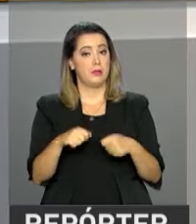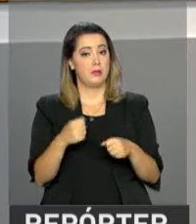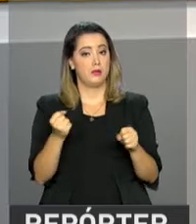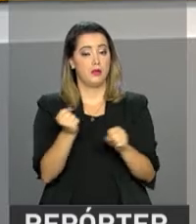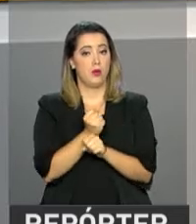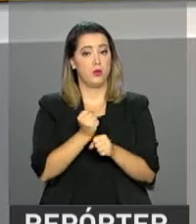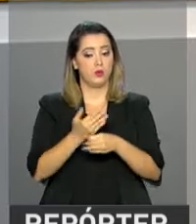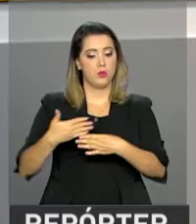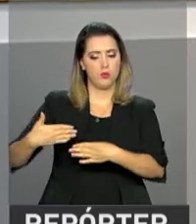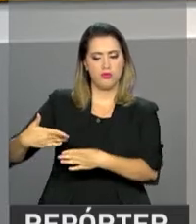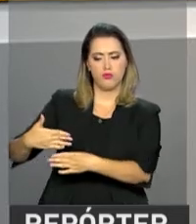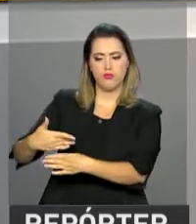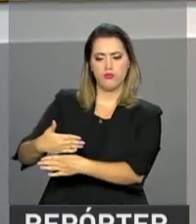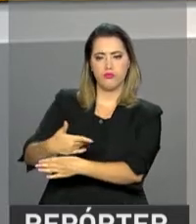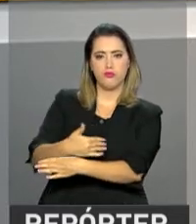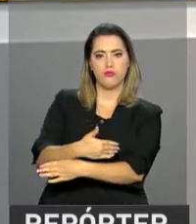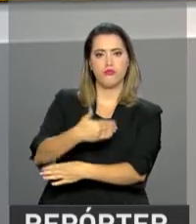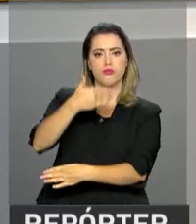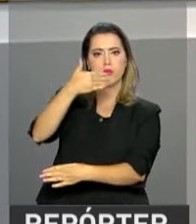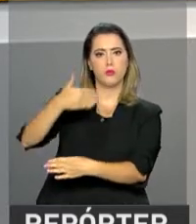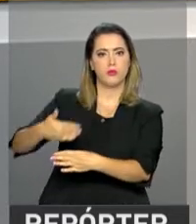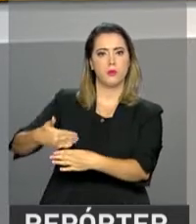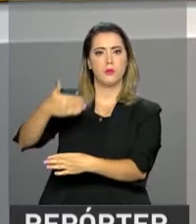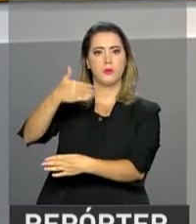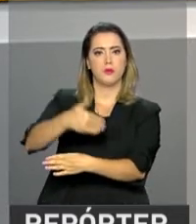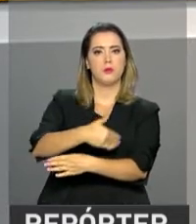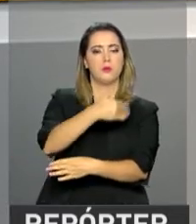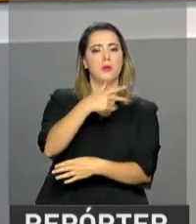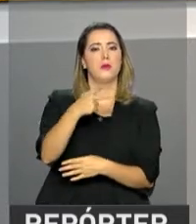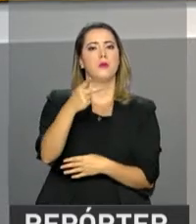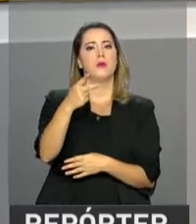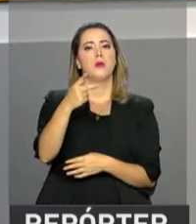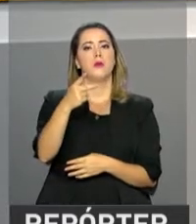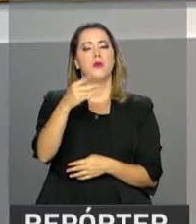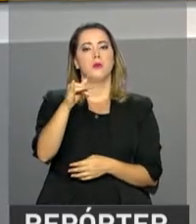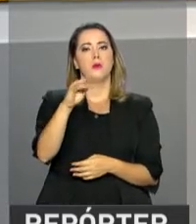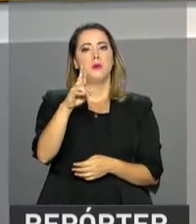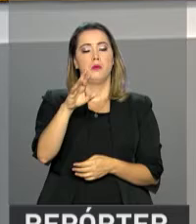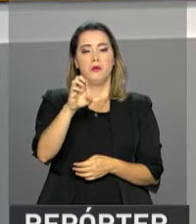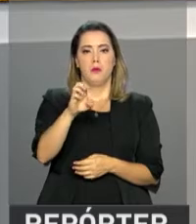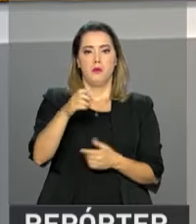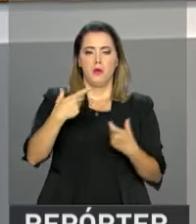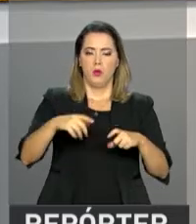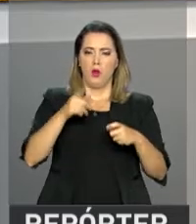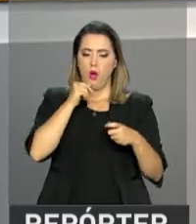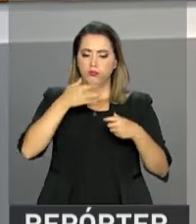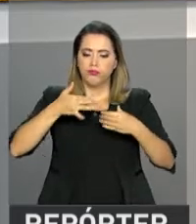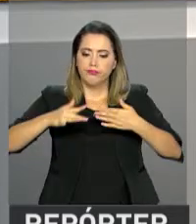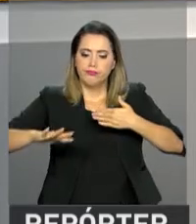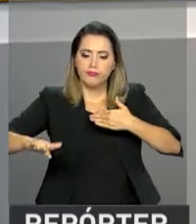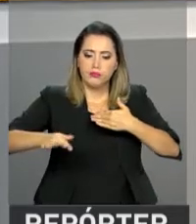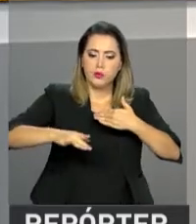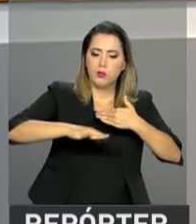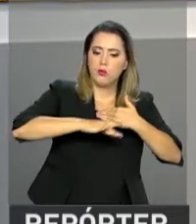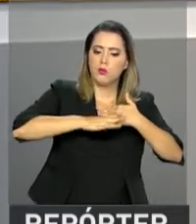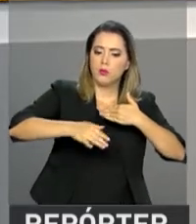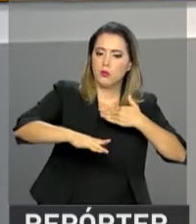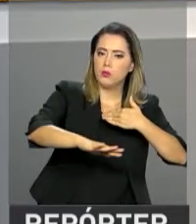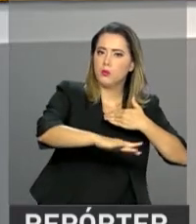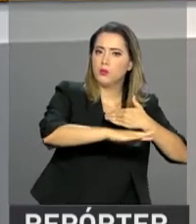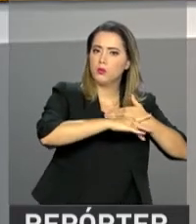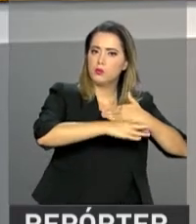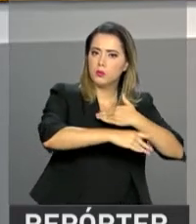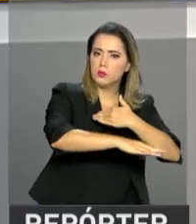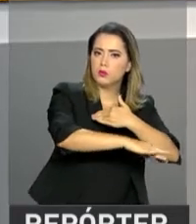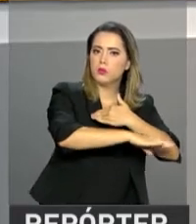muro de contenção e píeres com capacidade para receber cerca de 400 embarcações pequenas com as intervenções da orla de santarém